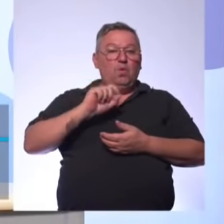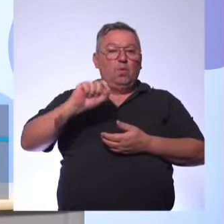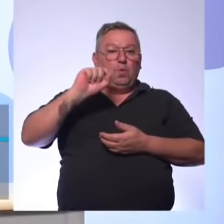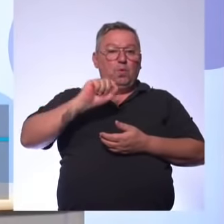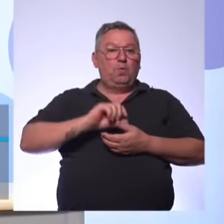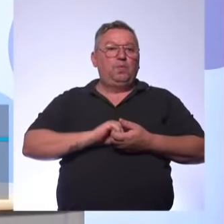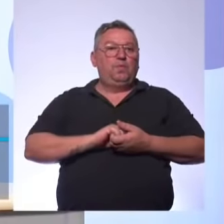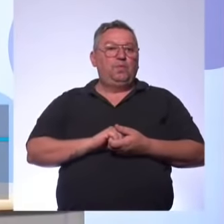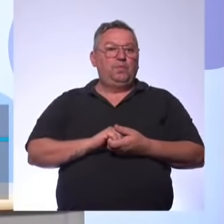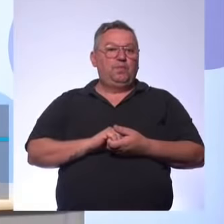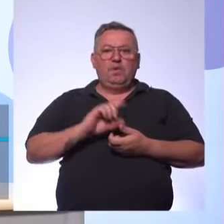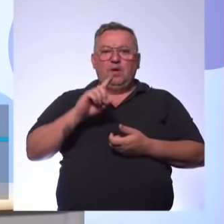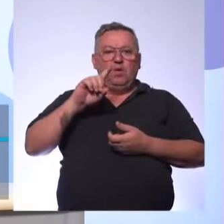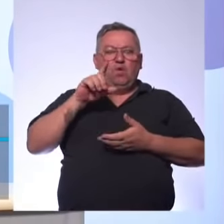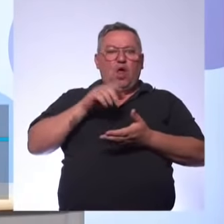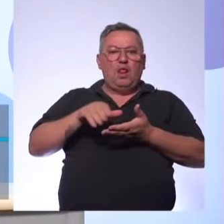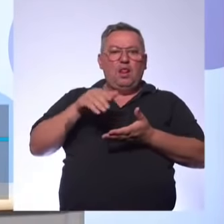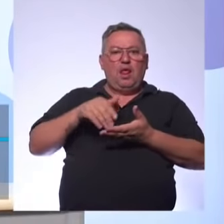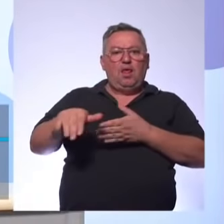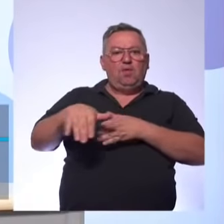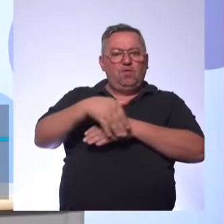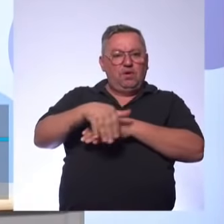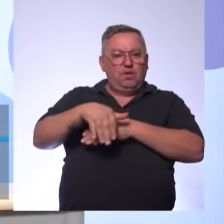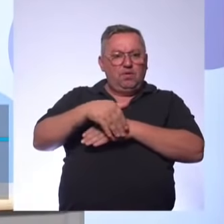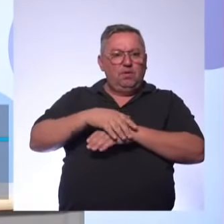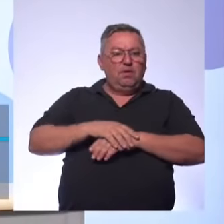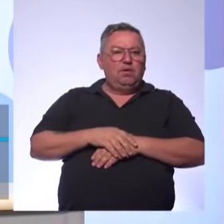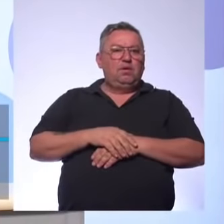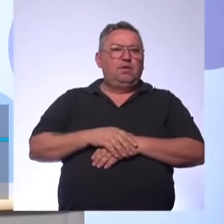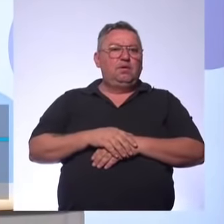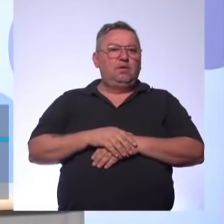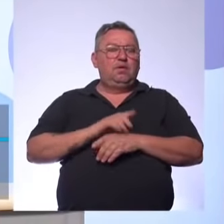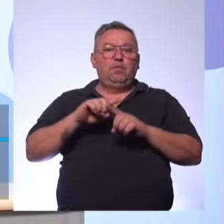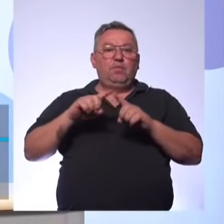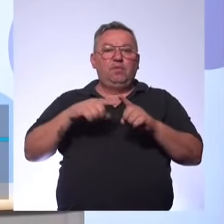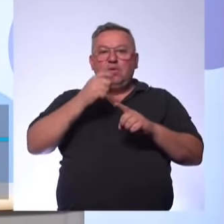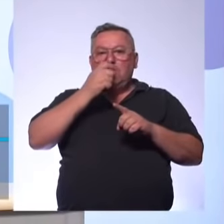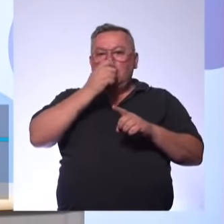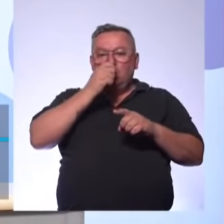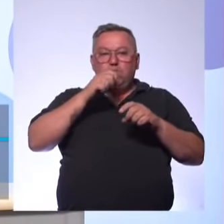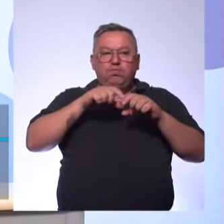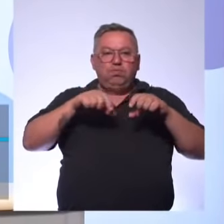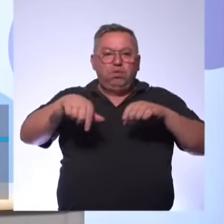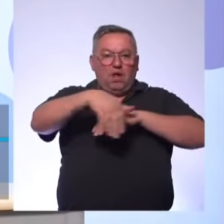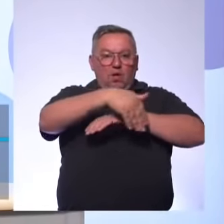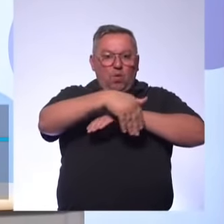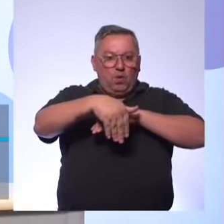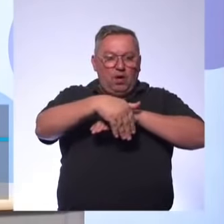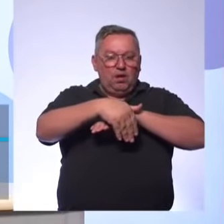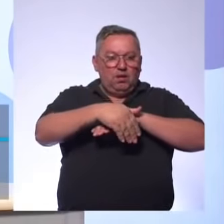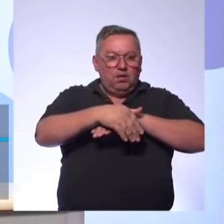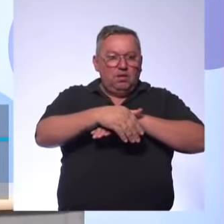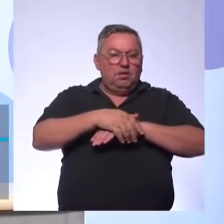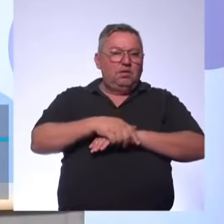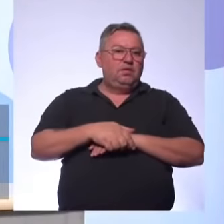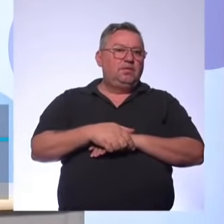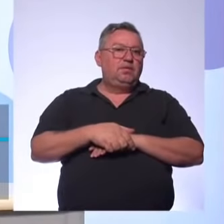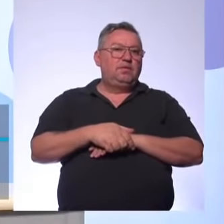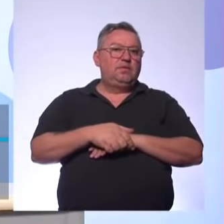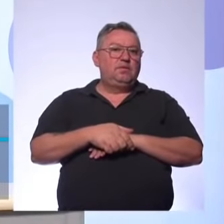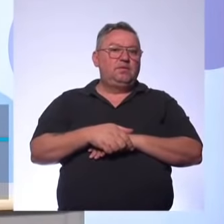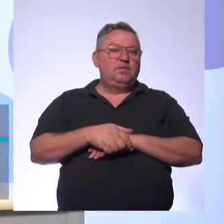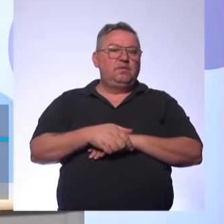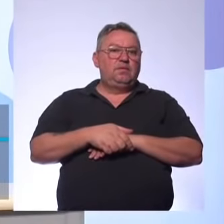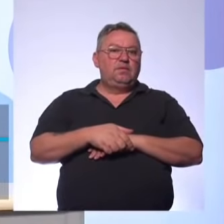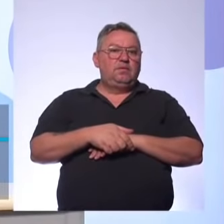street, não joga lixo na rua, so as not to clog manholes, para não entupir bueiros. O Gabriel diz, treatment for